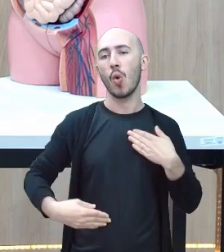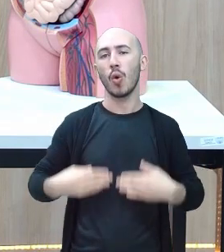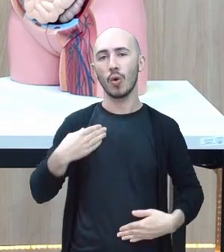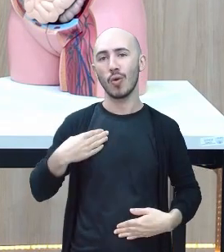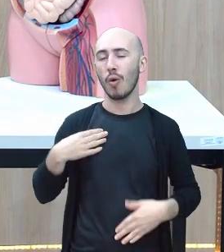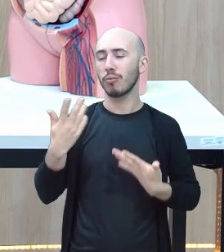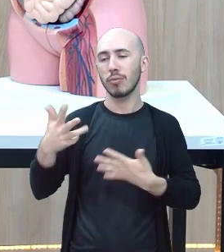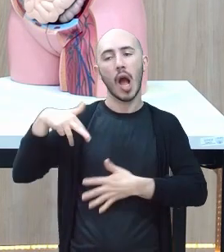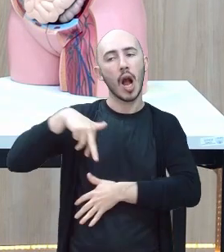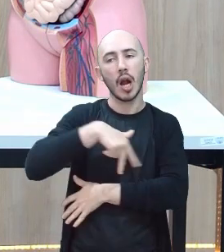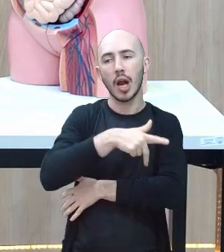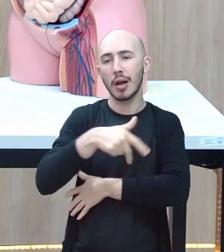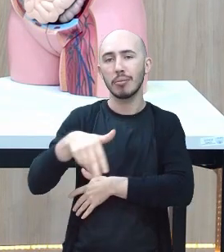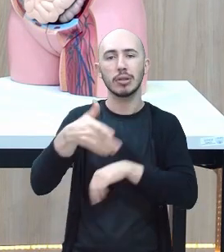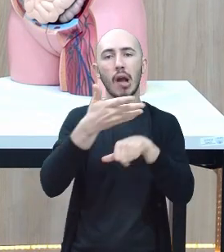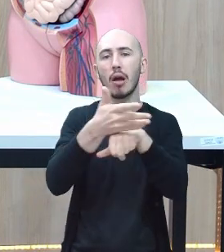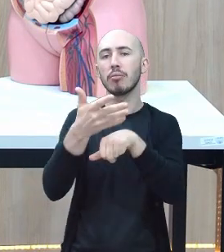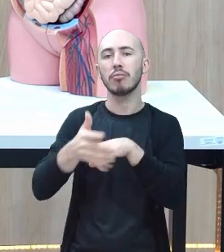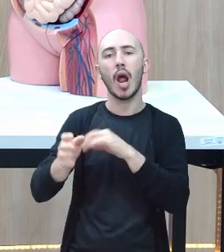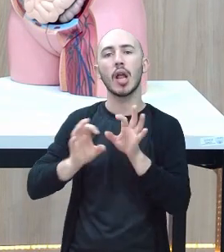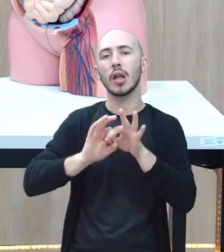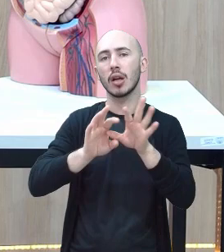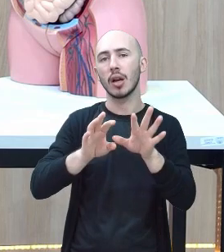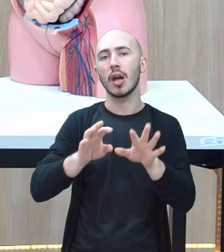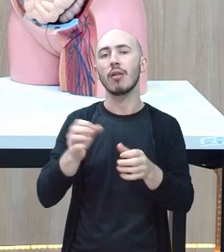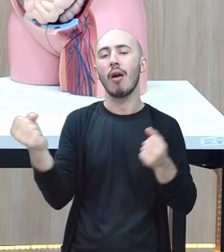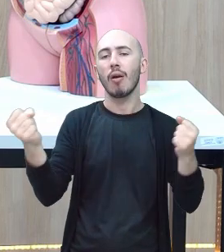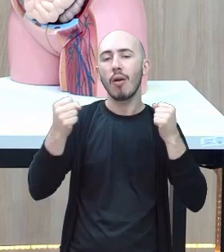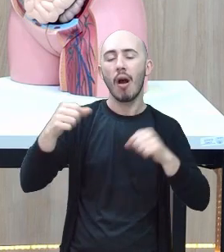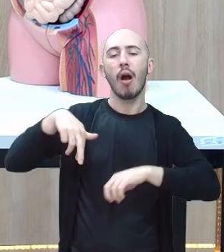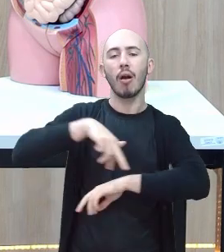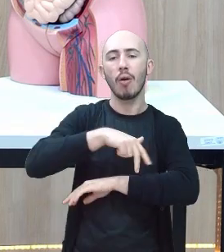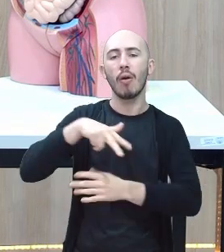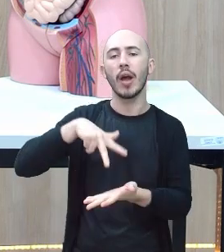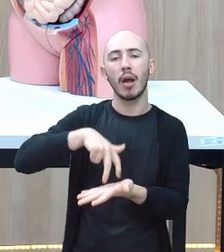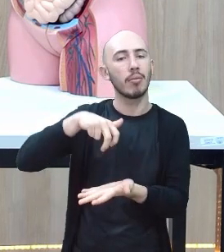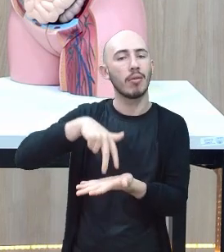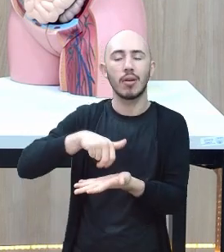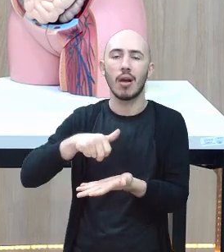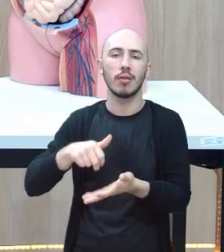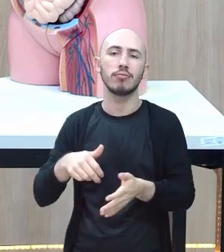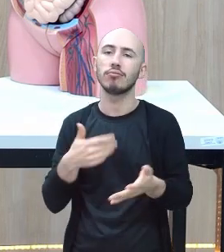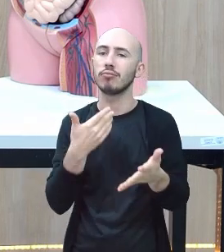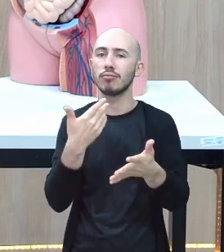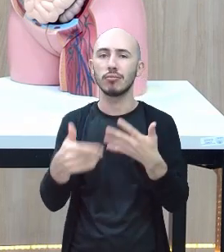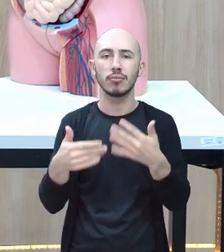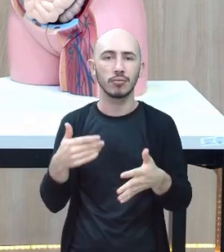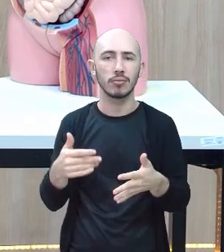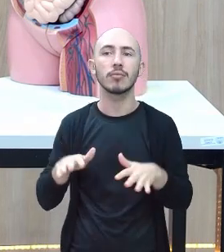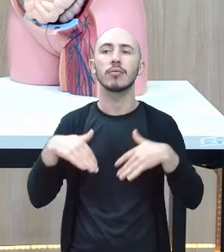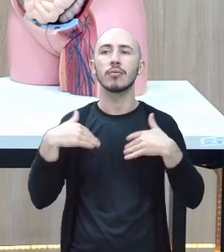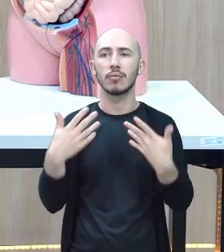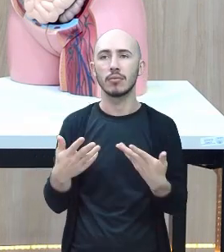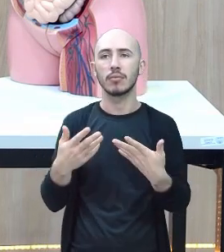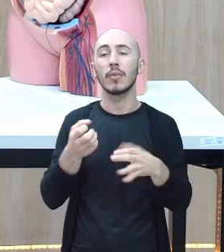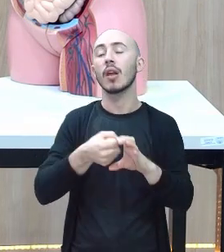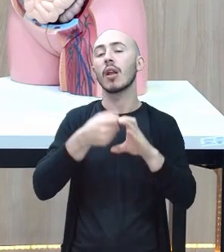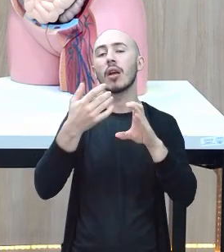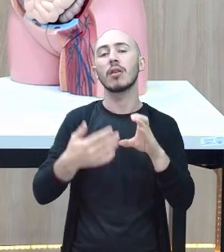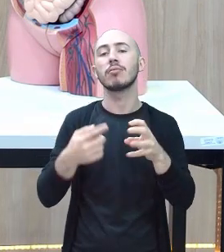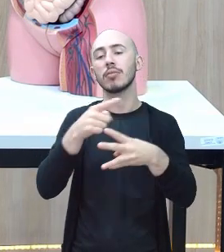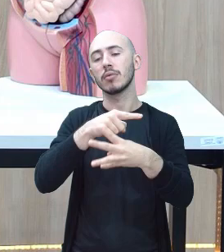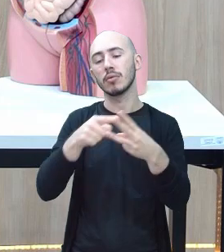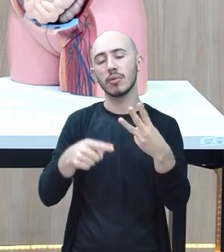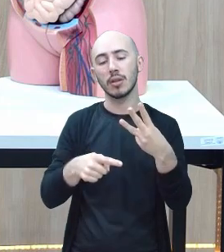as nossas atividades, os nossos exercícios, correr, pular e etc. E ele pode ser classificado em